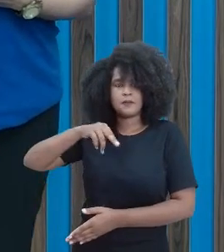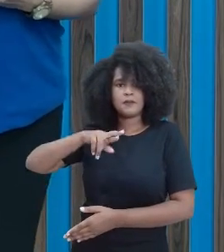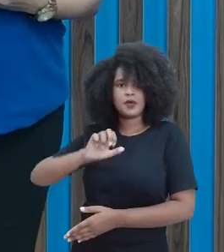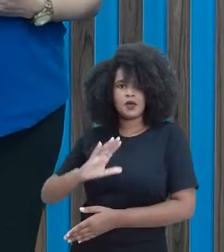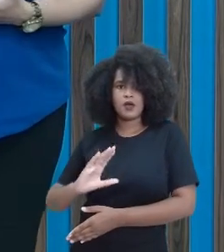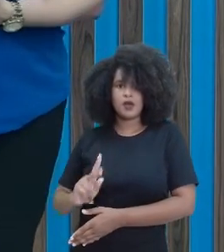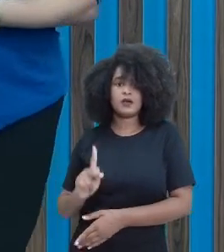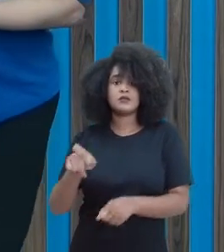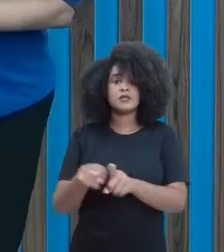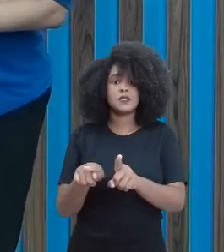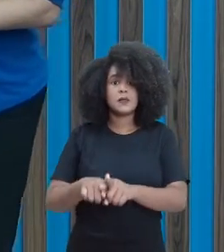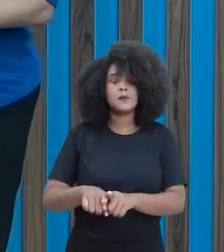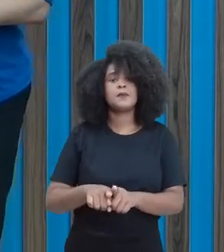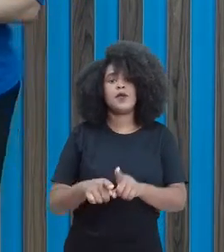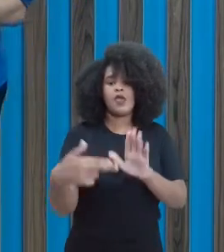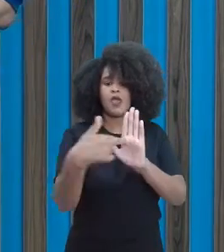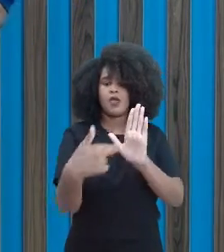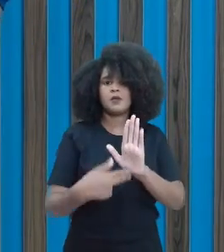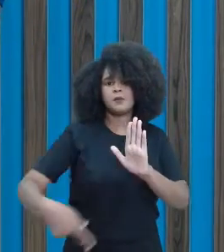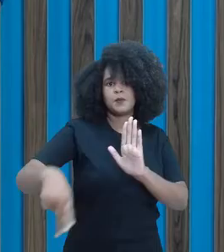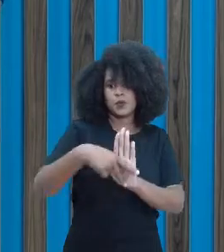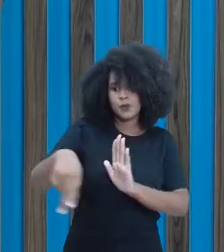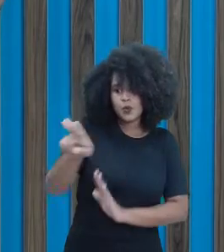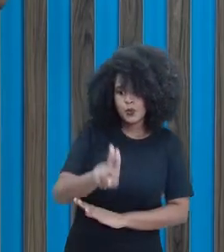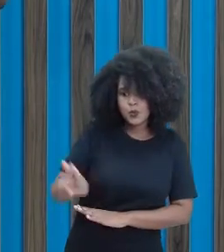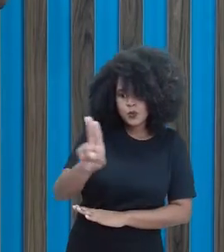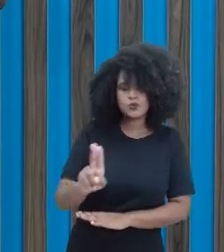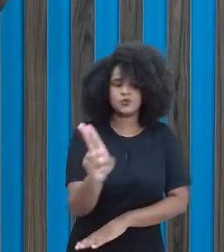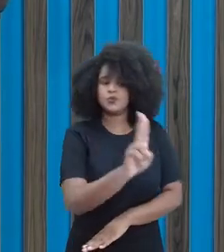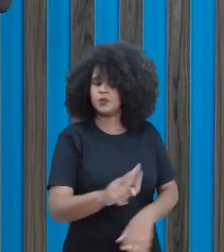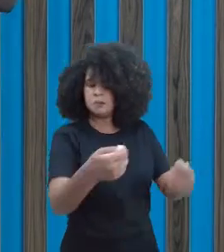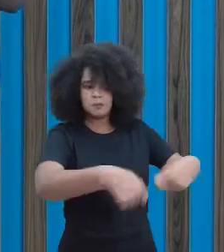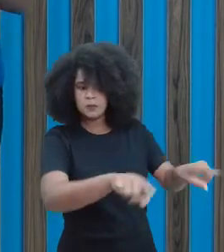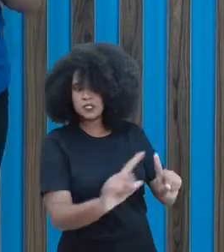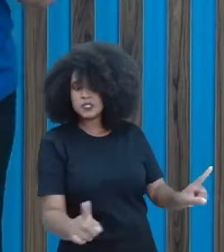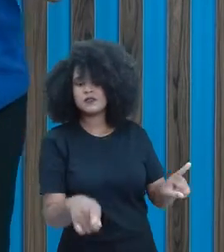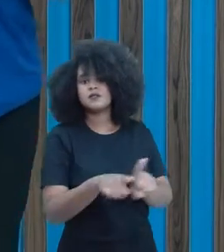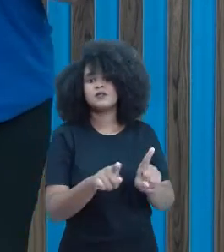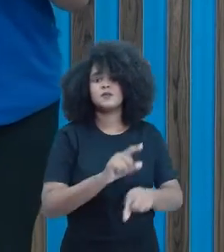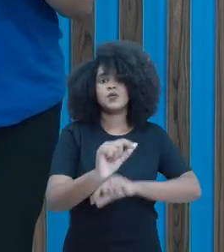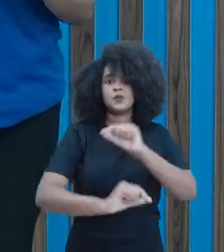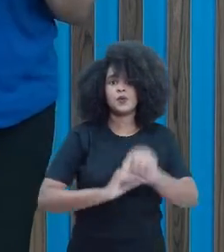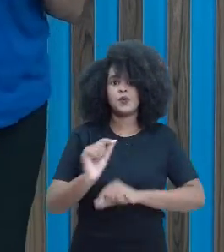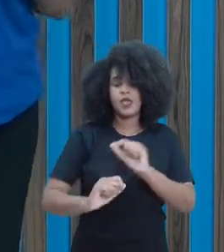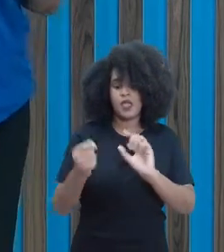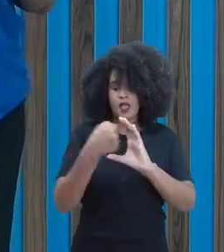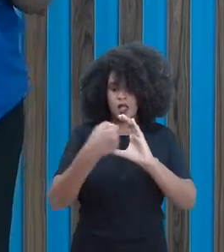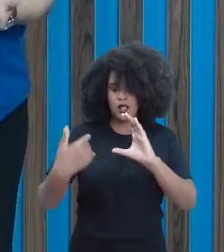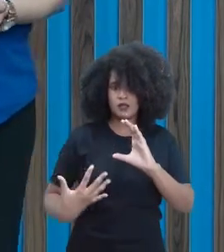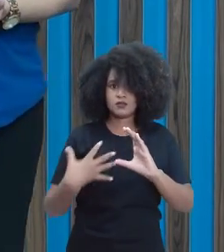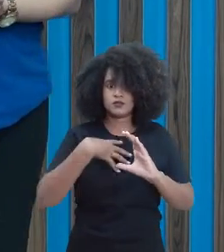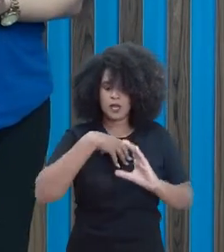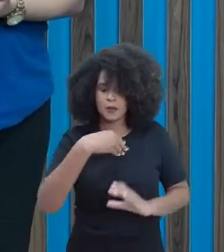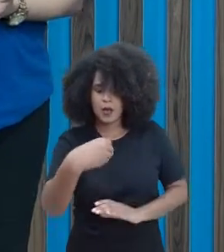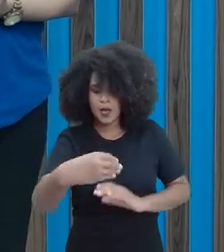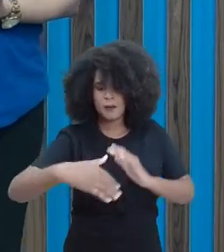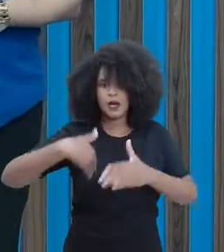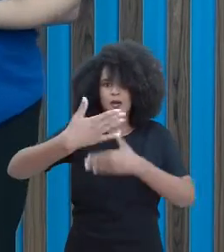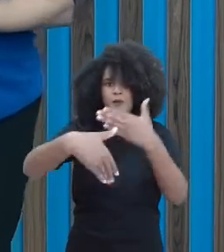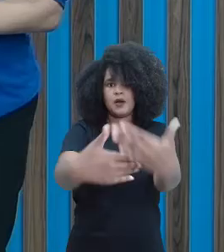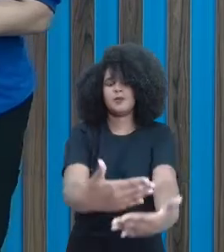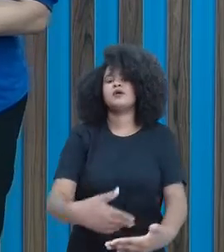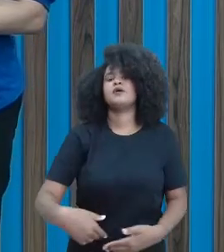a lei do uso e desuso, lei da transmissão dos caracteres adquiridos, né, que é essa lei que é subsequente aí à lei do